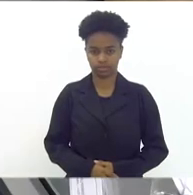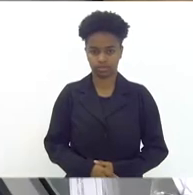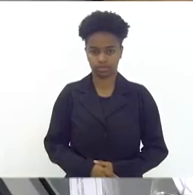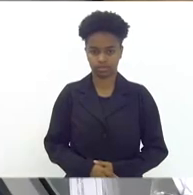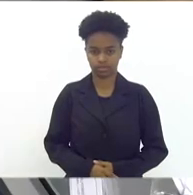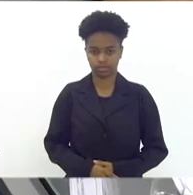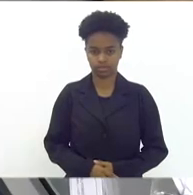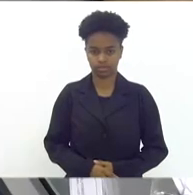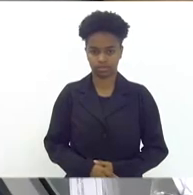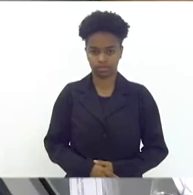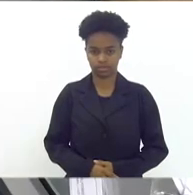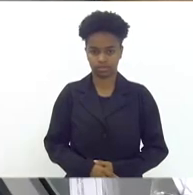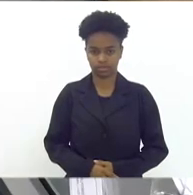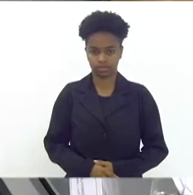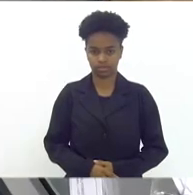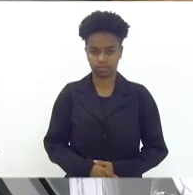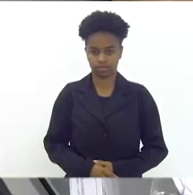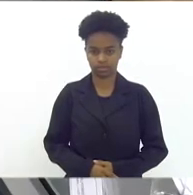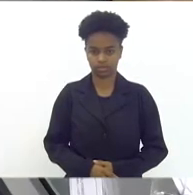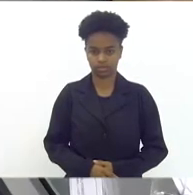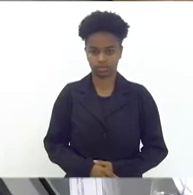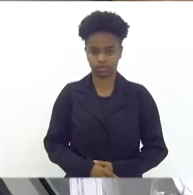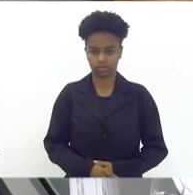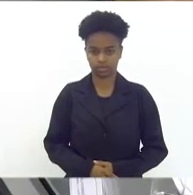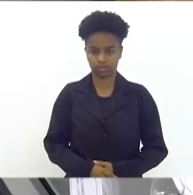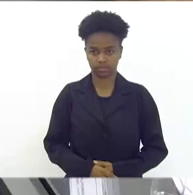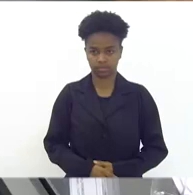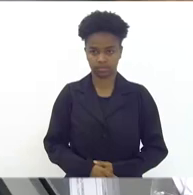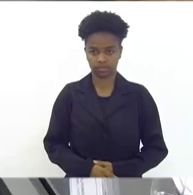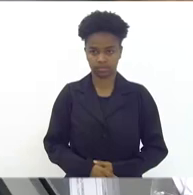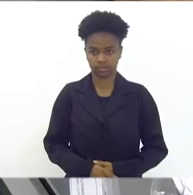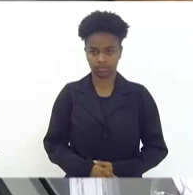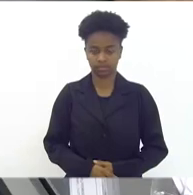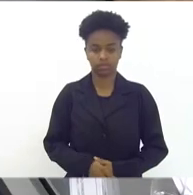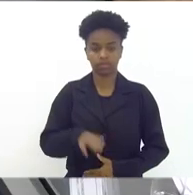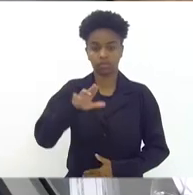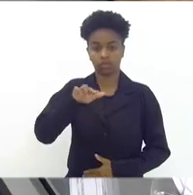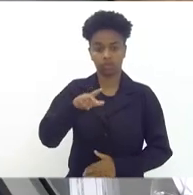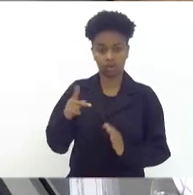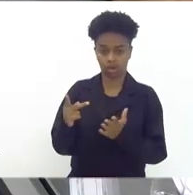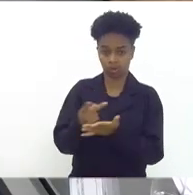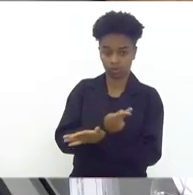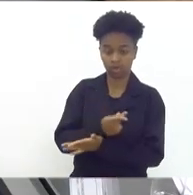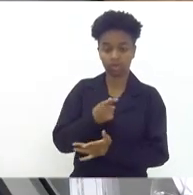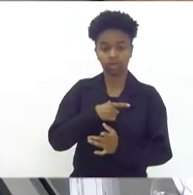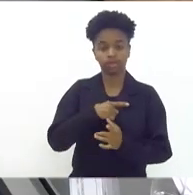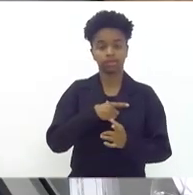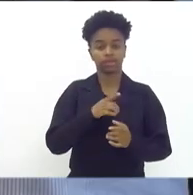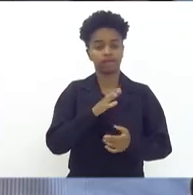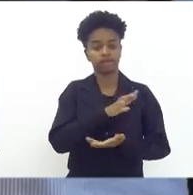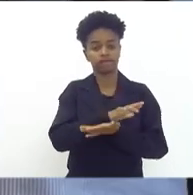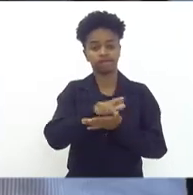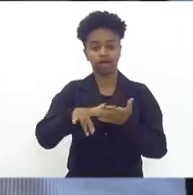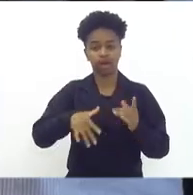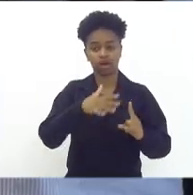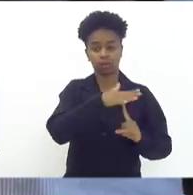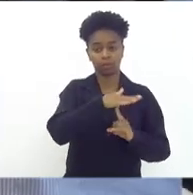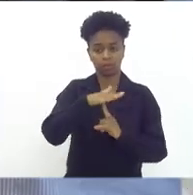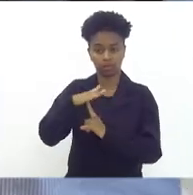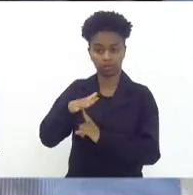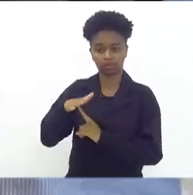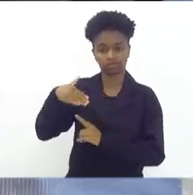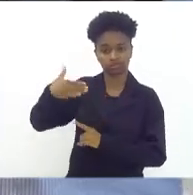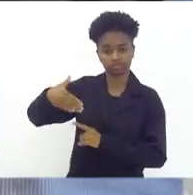atualizamos o nosso cadastro tudo certinho nunca aconteceu nada postos que muita muito tempo